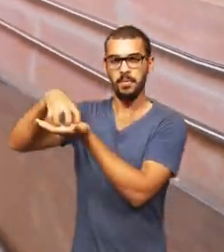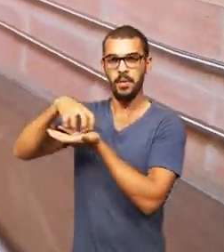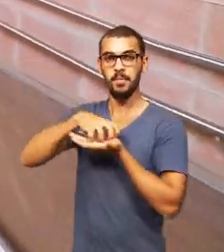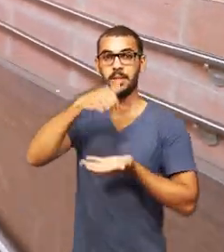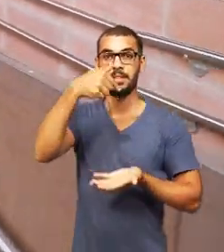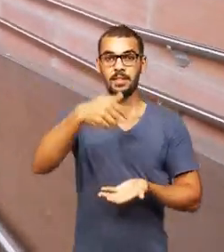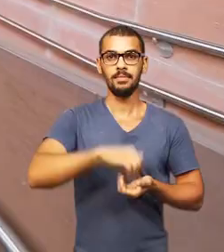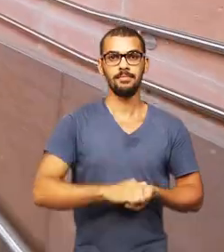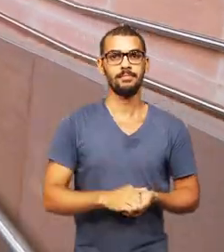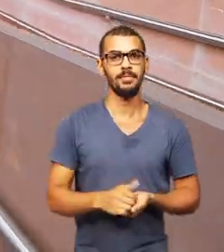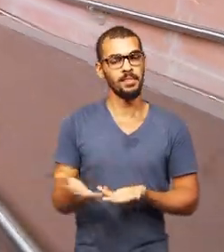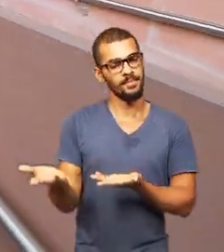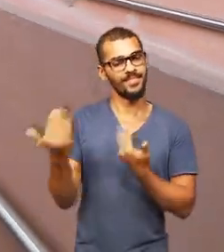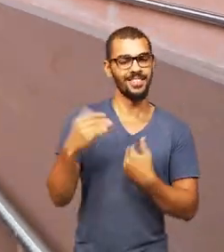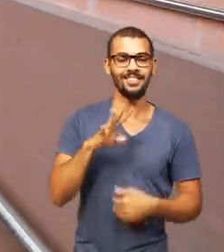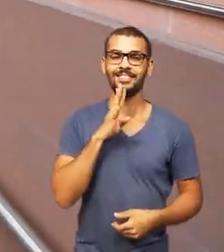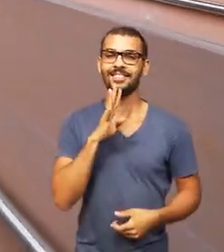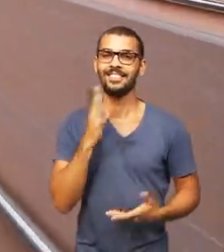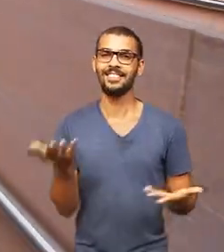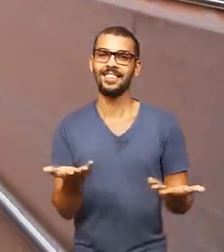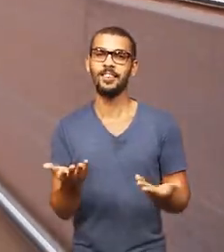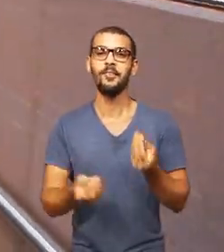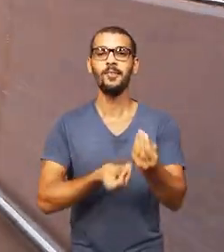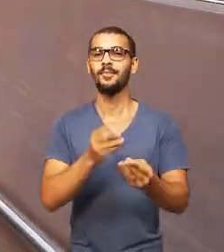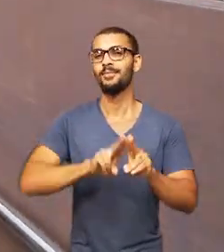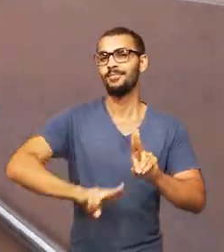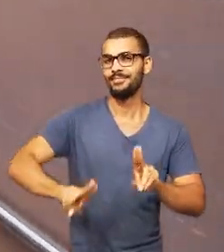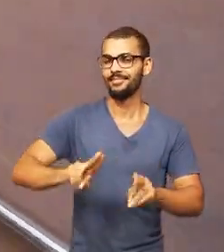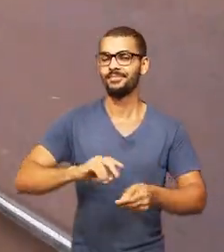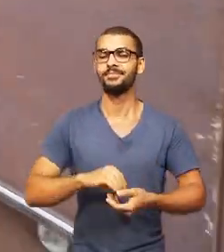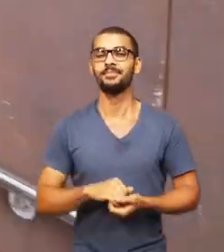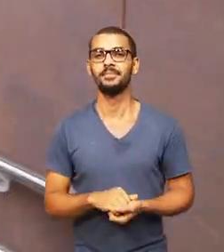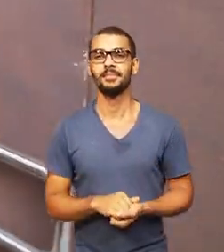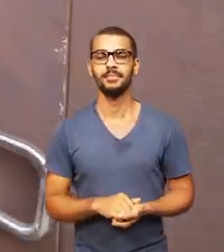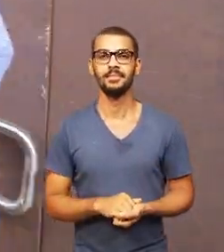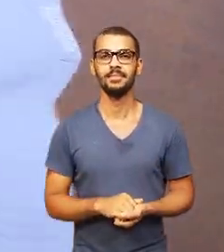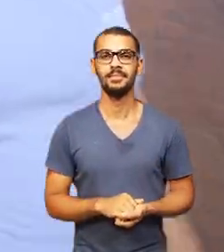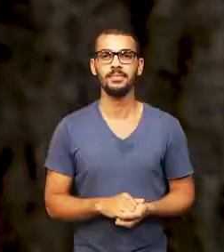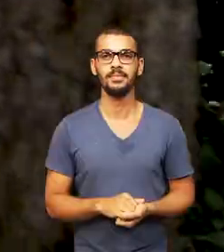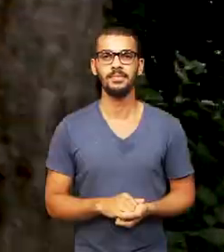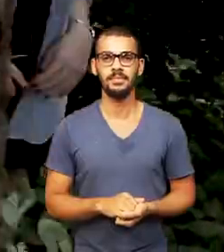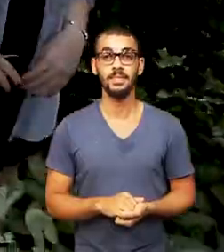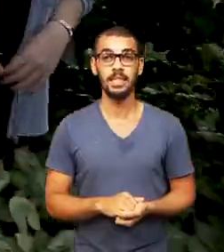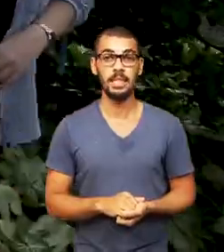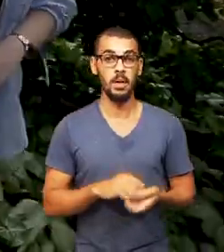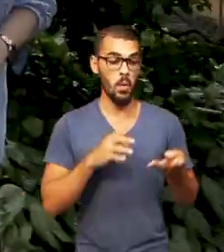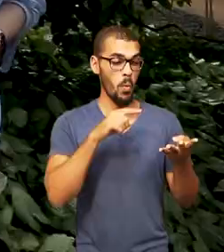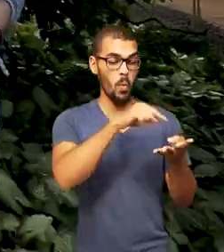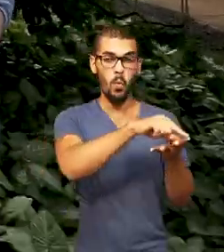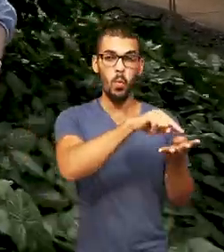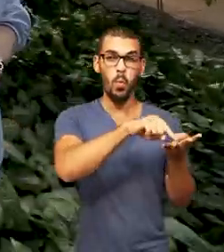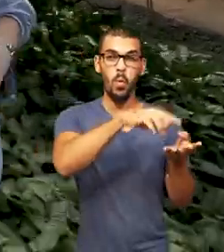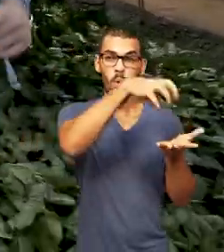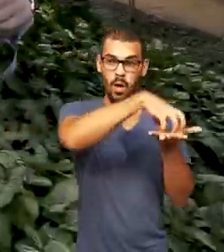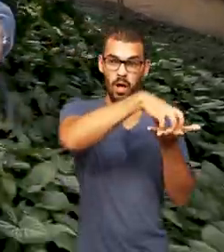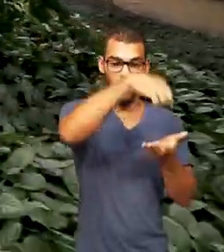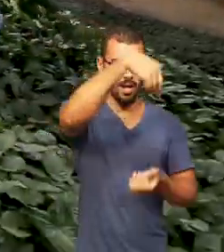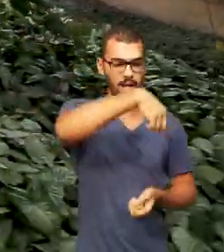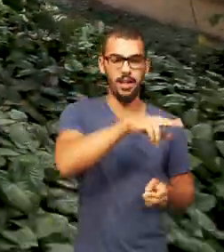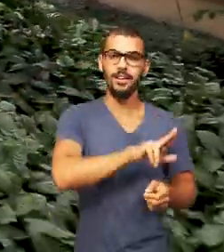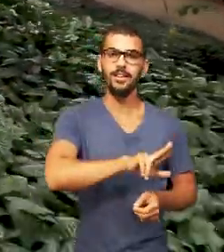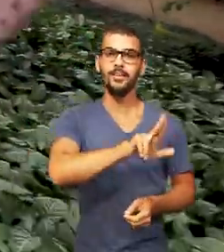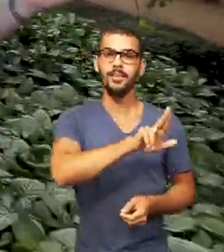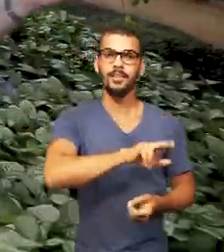7 campi universitários. Vem com a gente e conheça um pouquinho da nossa universidade. 4 desses campi estão aqui